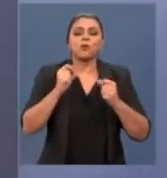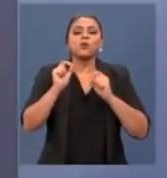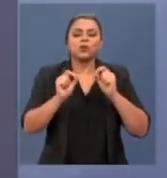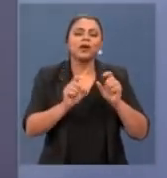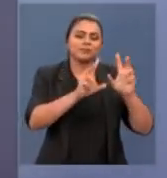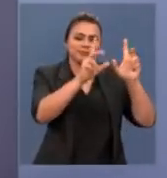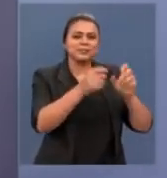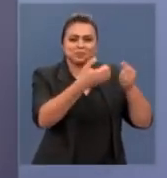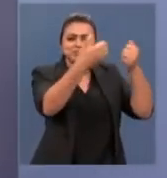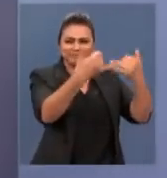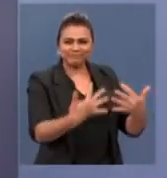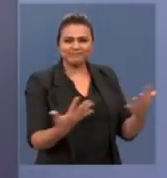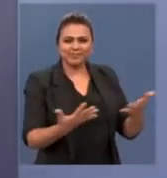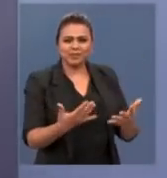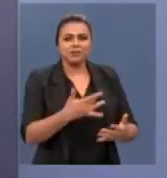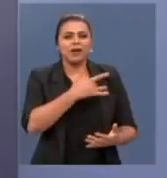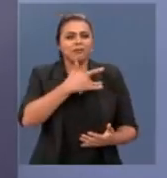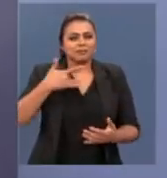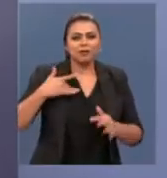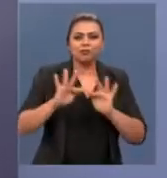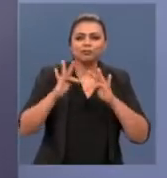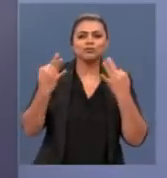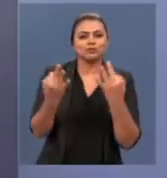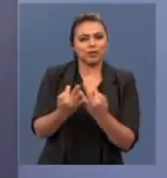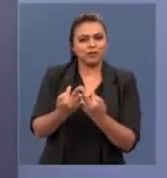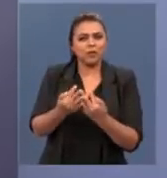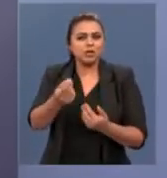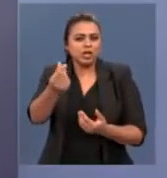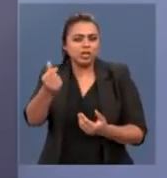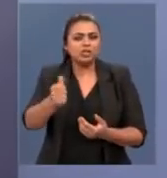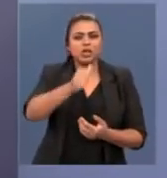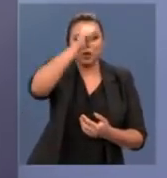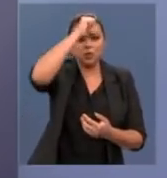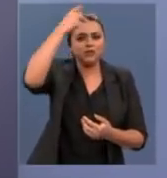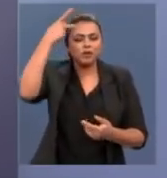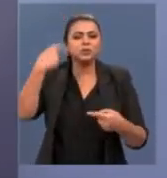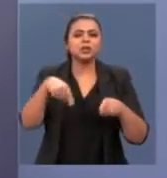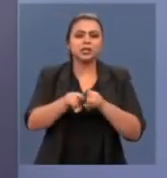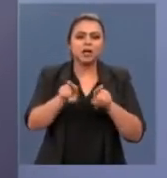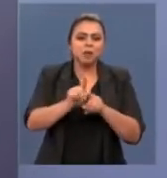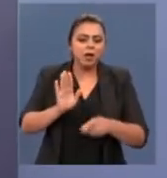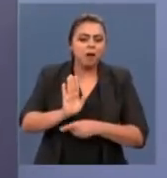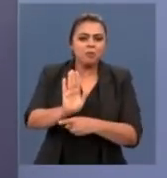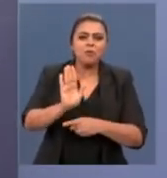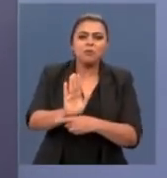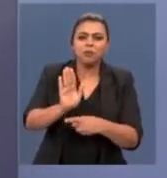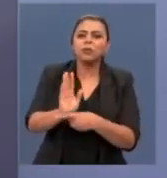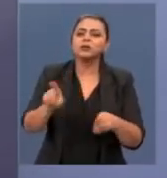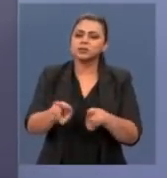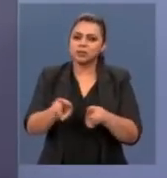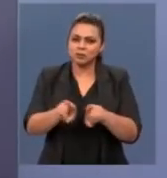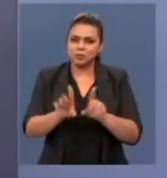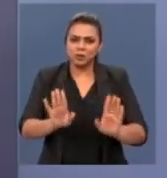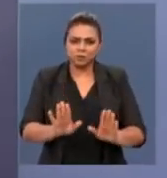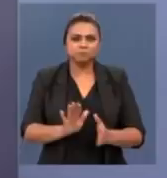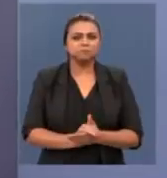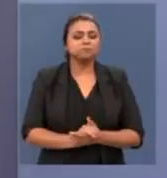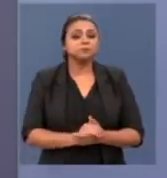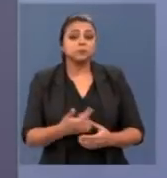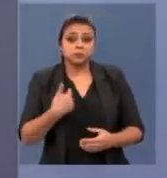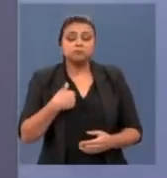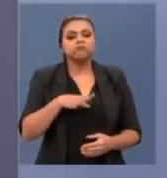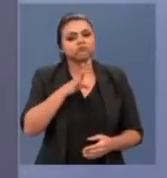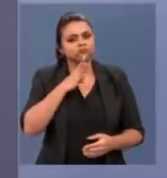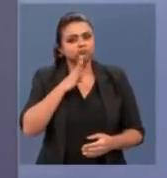o que está falando à saúde de família dá mais dinheiro para as prefeituras para a assistência básica para poder não vir e como eu